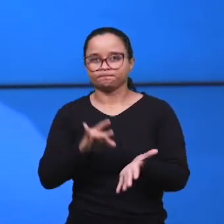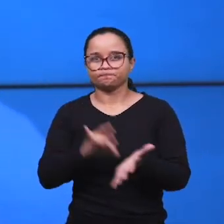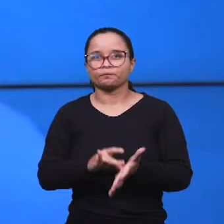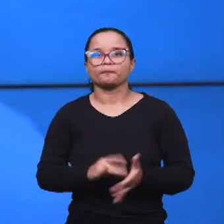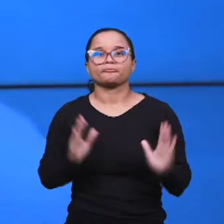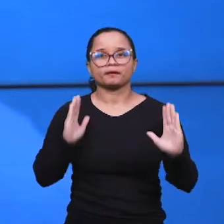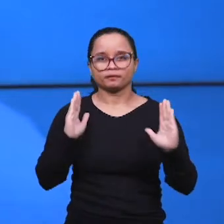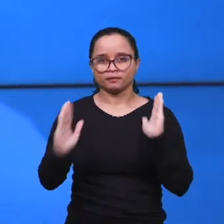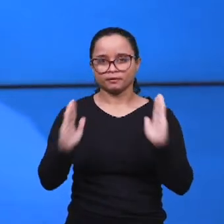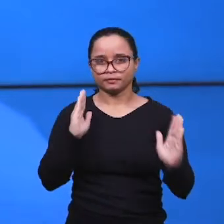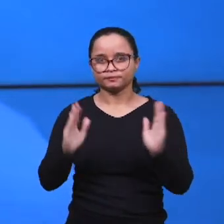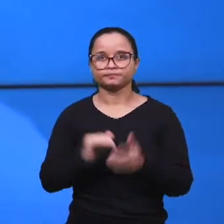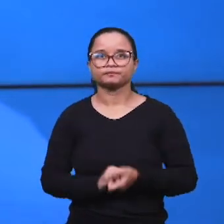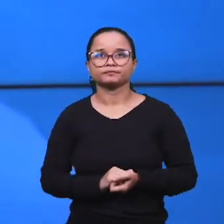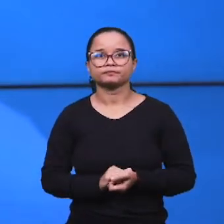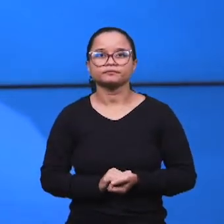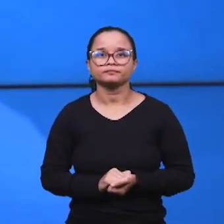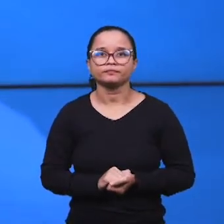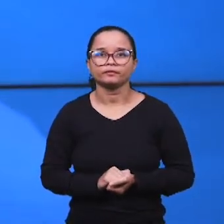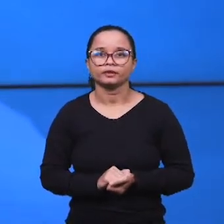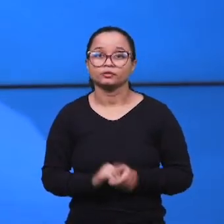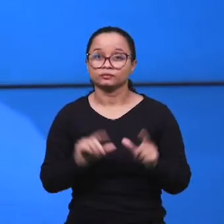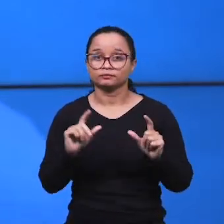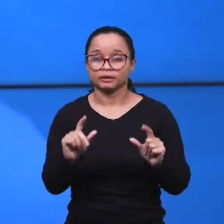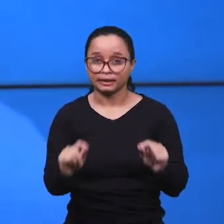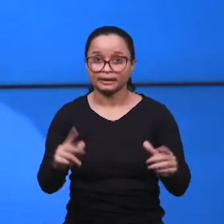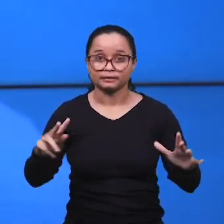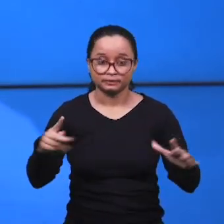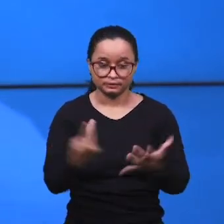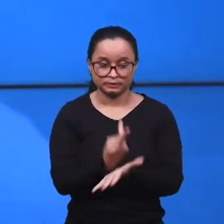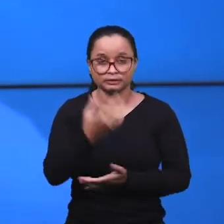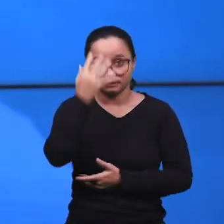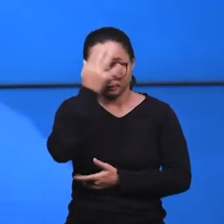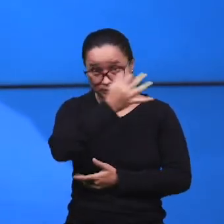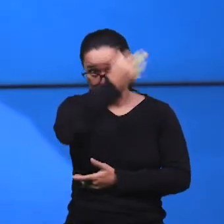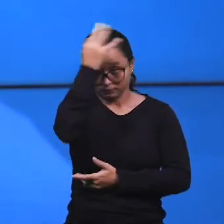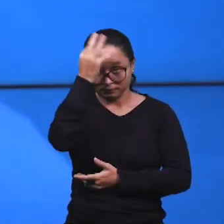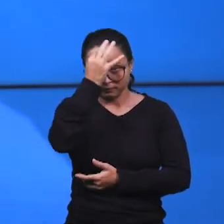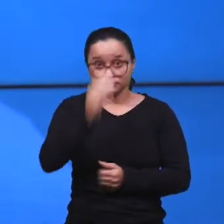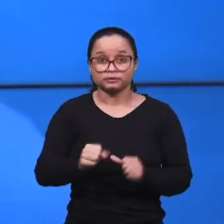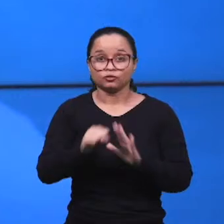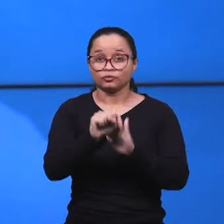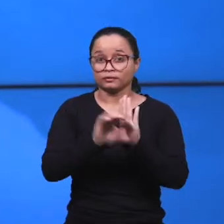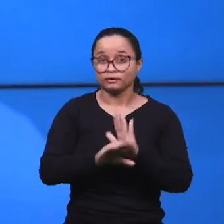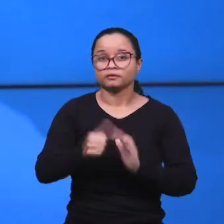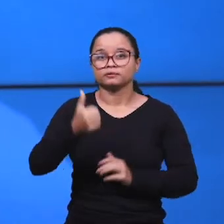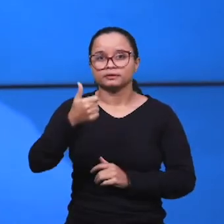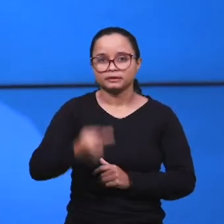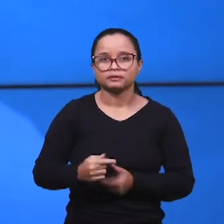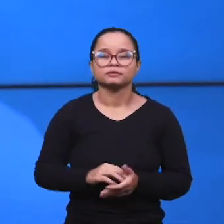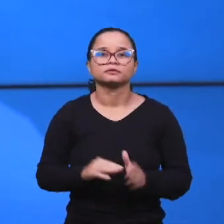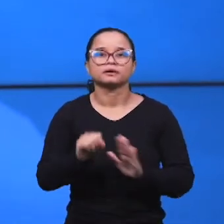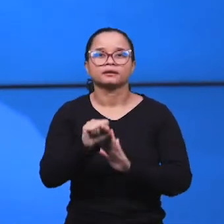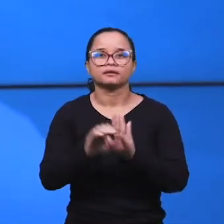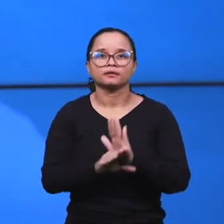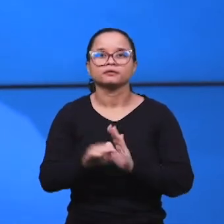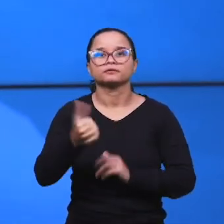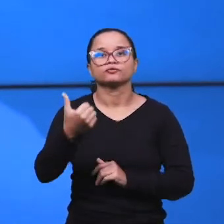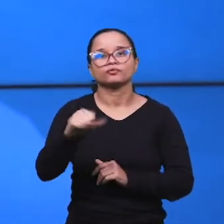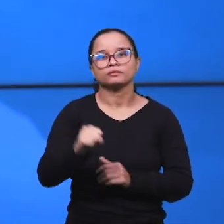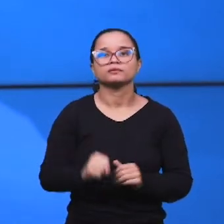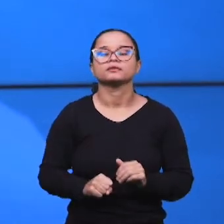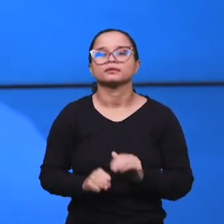nesse período desse grande avivamento espiritual que ocorreu, no século XVII, século XVIII, século